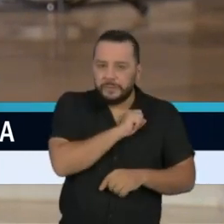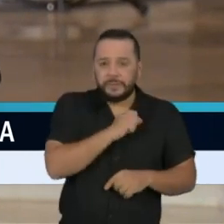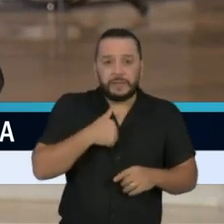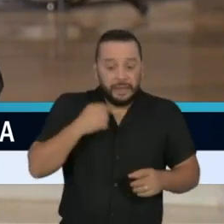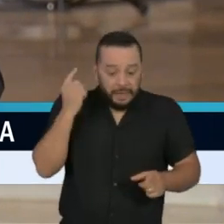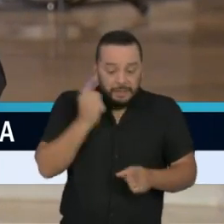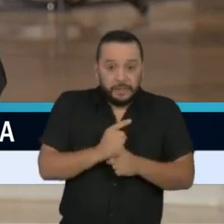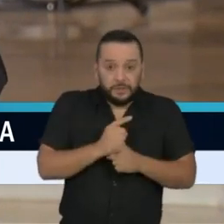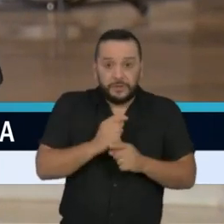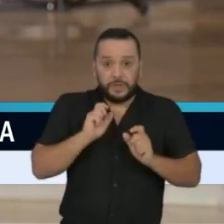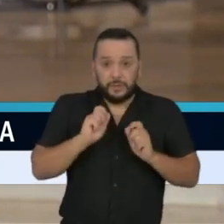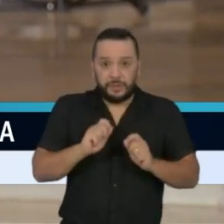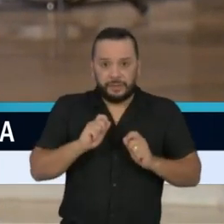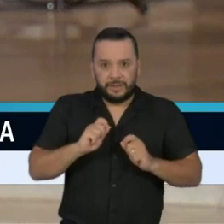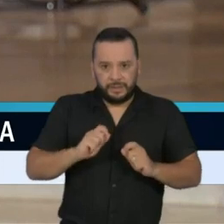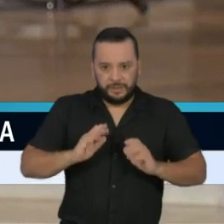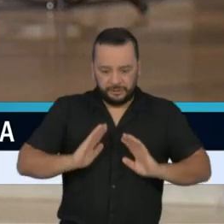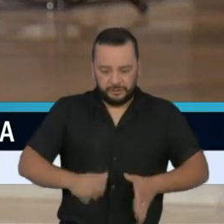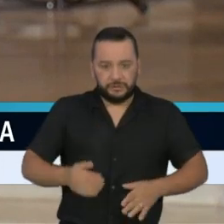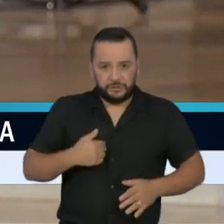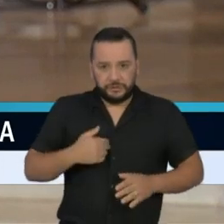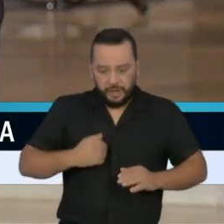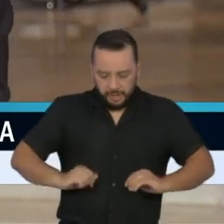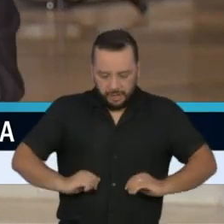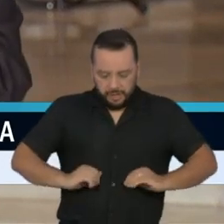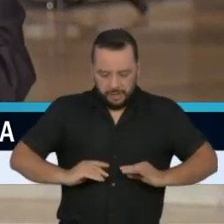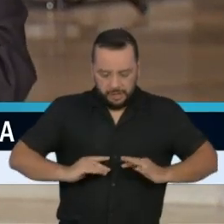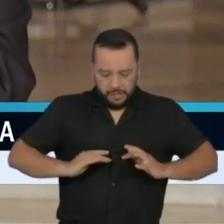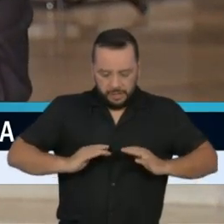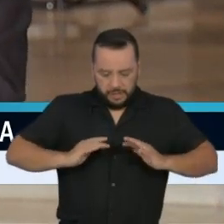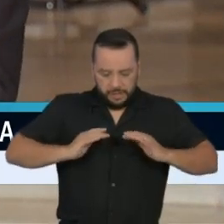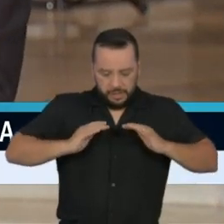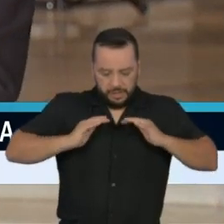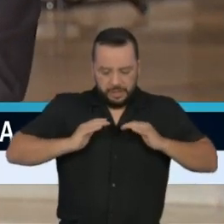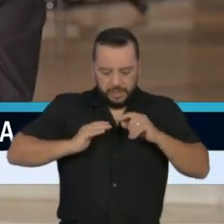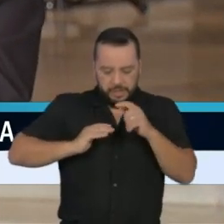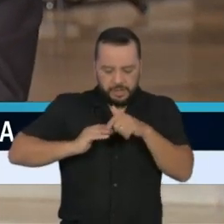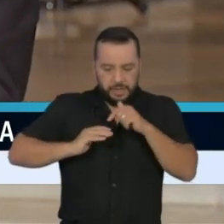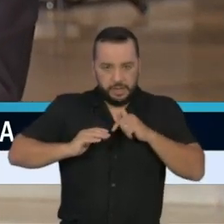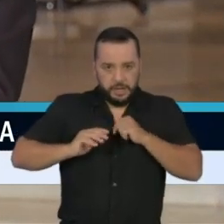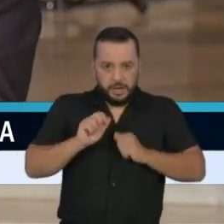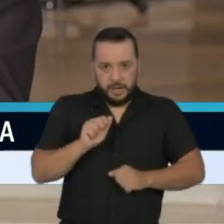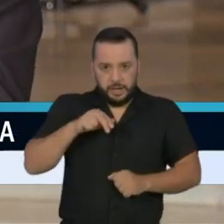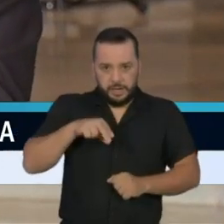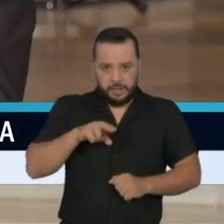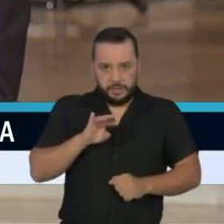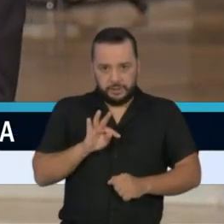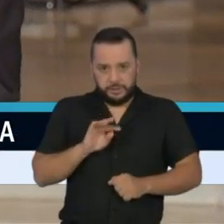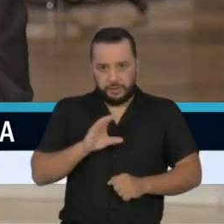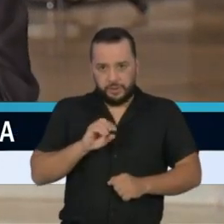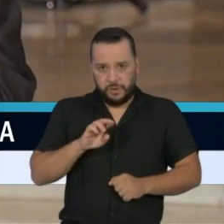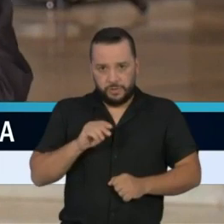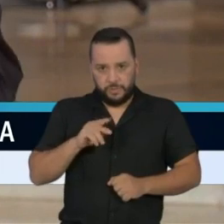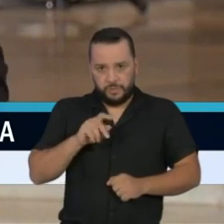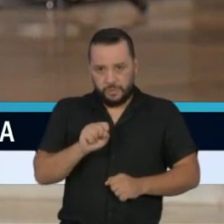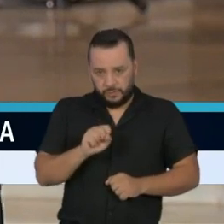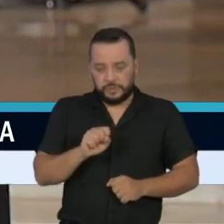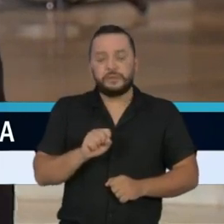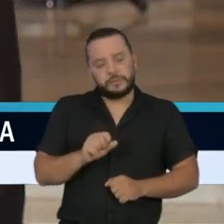cada um tem uma aplicação em fases diferentes da epidemia e mostram um retrato do que está acontecendo. Daí a sua importância.